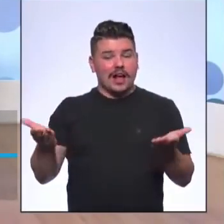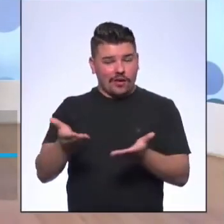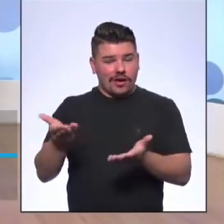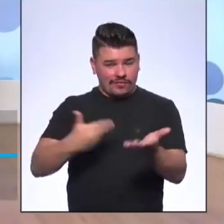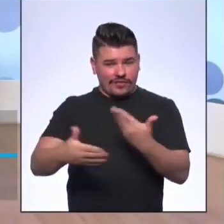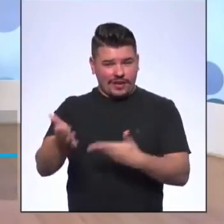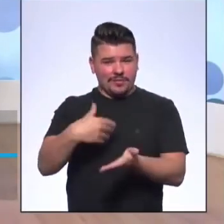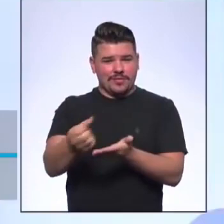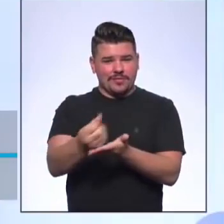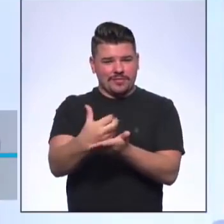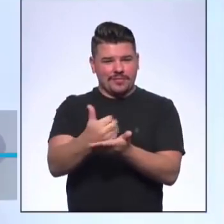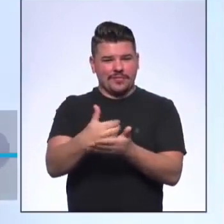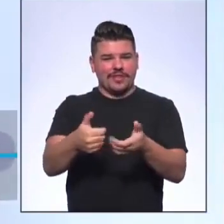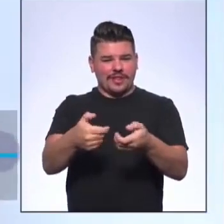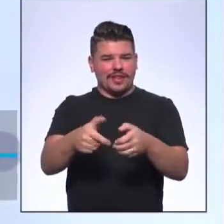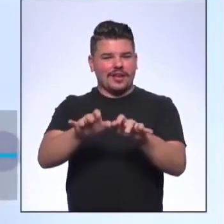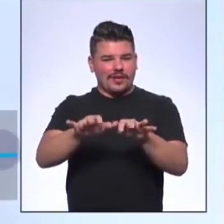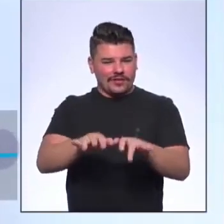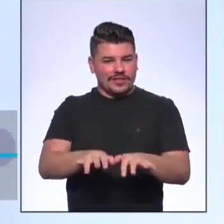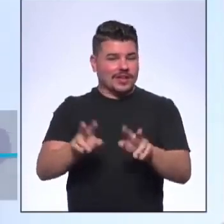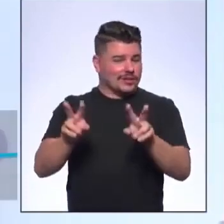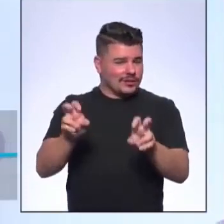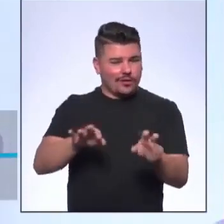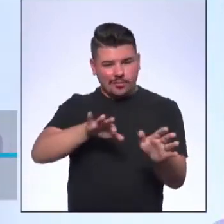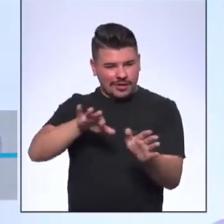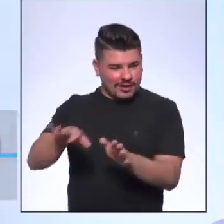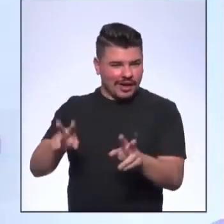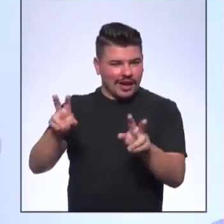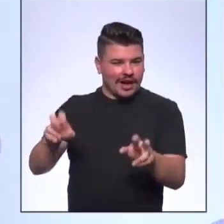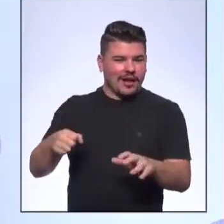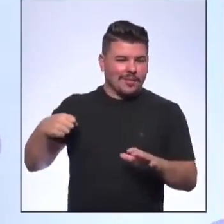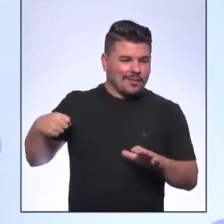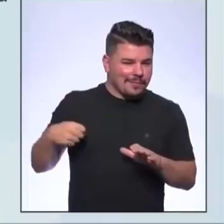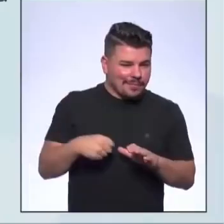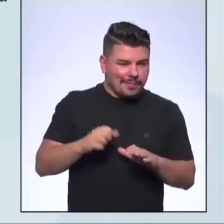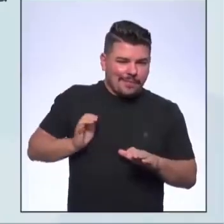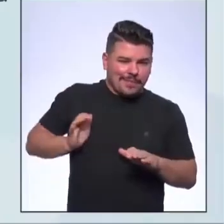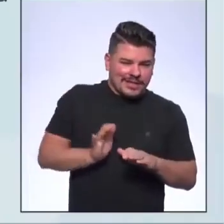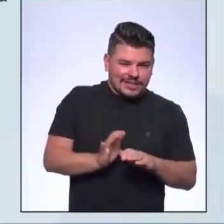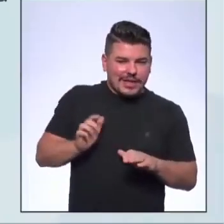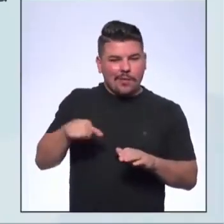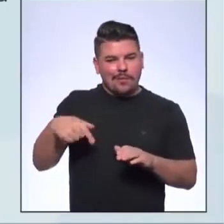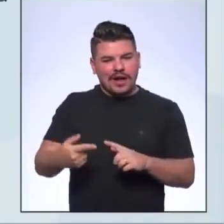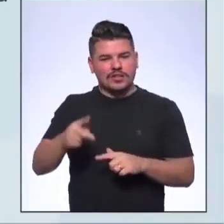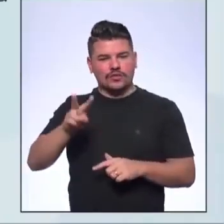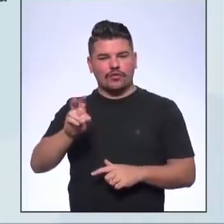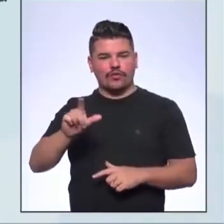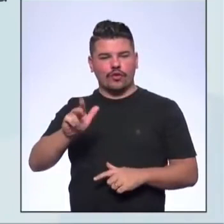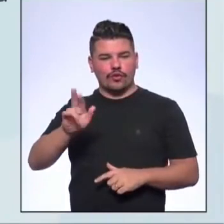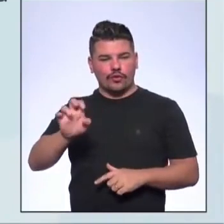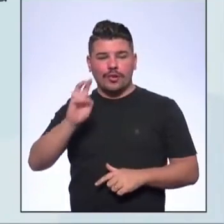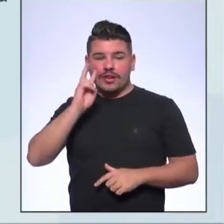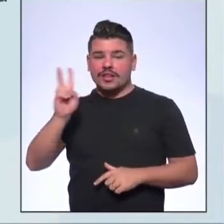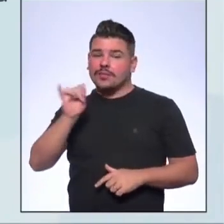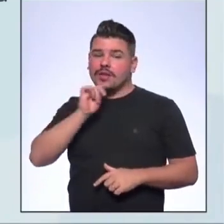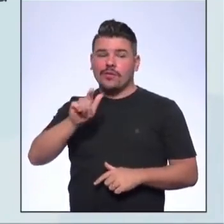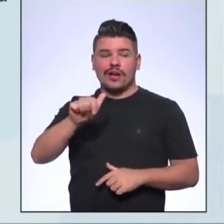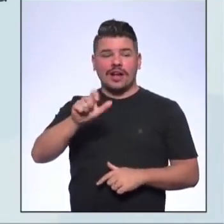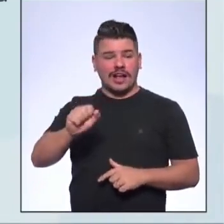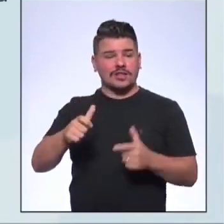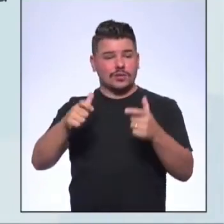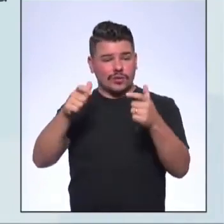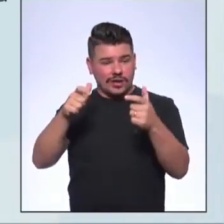vamos brincar um pouquinho com essa questão de pressão e volume. Então, dá lá, ó. Você tem um gás ideal, né? Confinado, sem reservatório